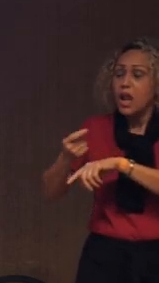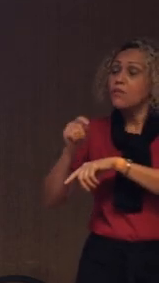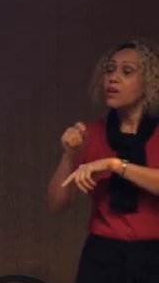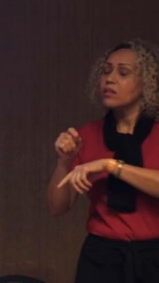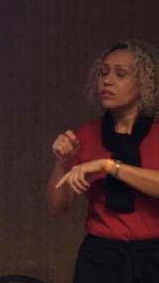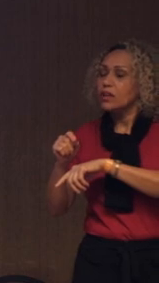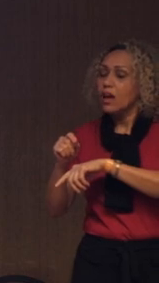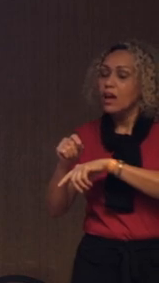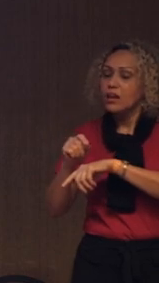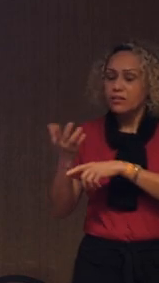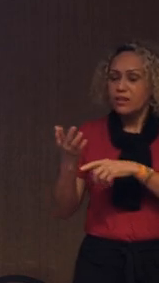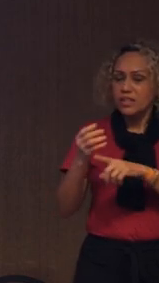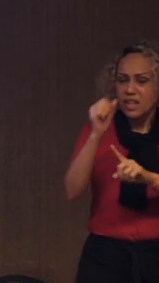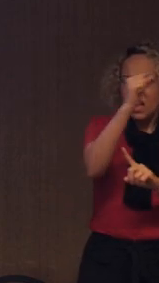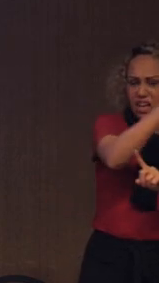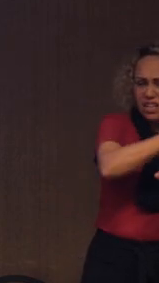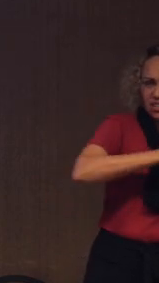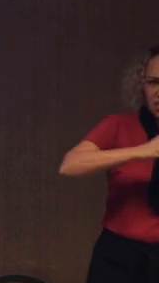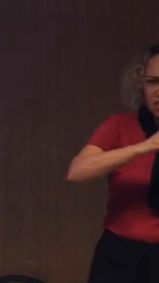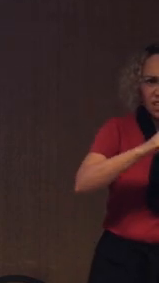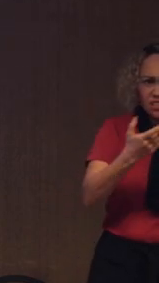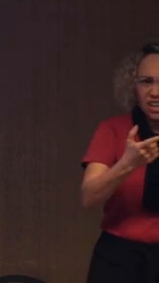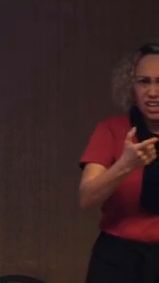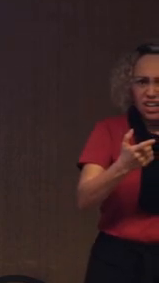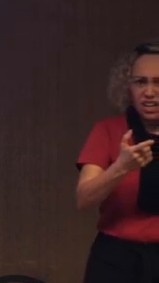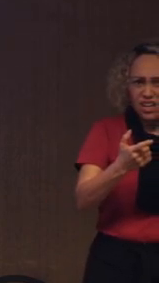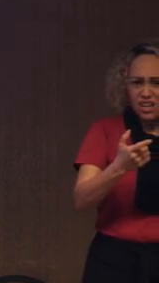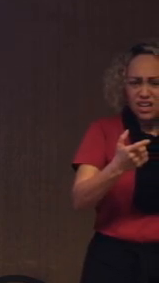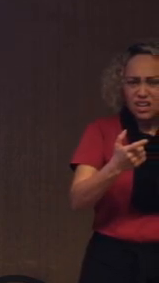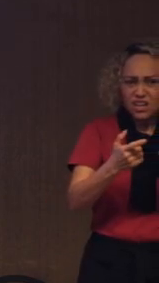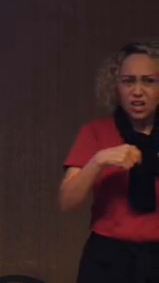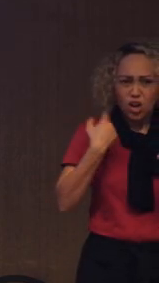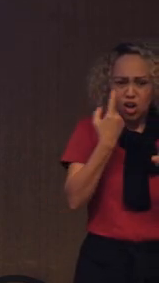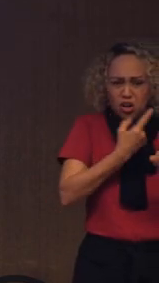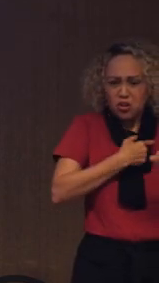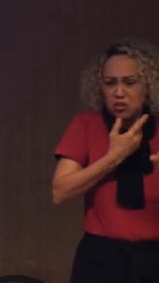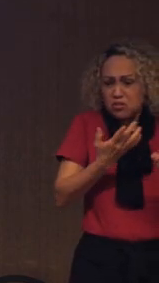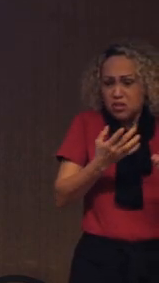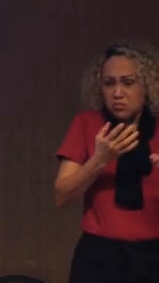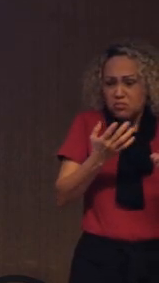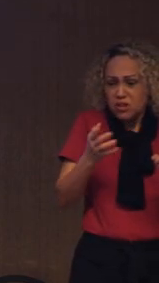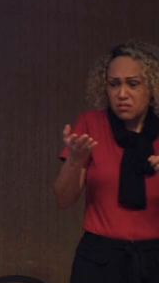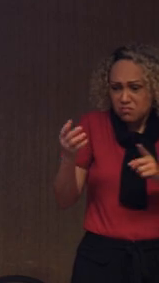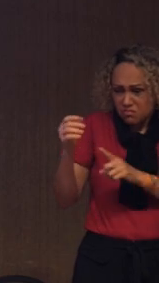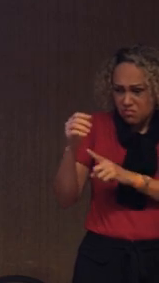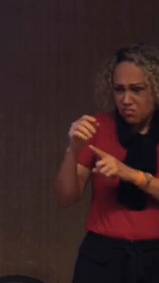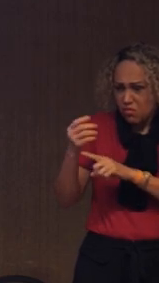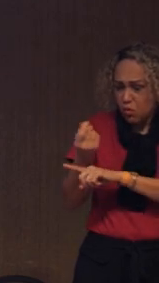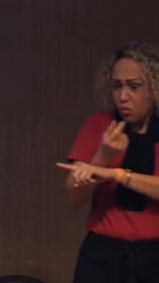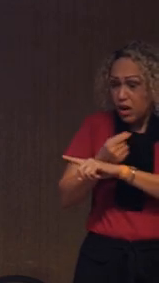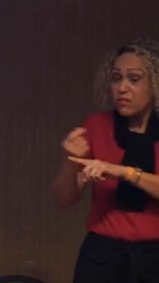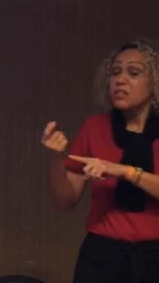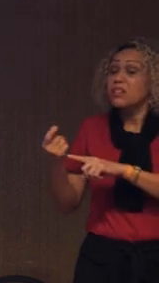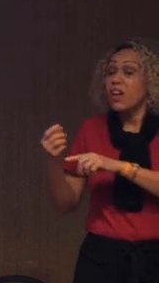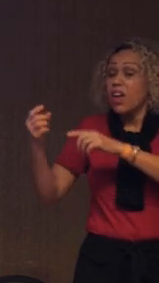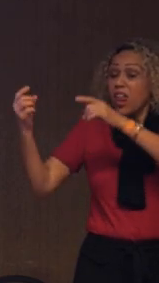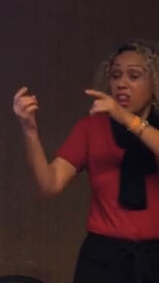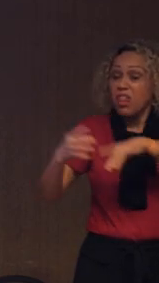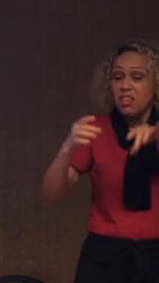imensa mercadoria com muitos descartáveis, que somos nós, a maioria do povo. Mas o mercado